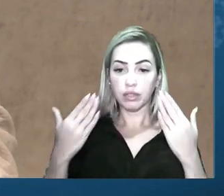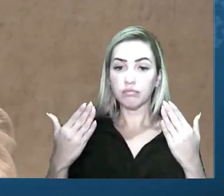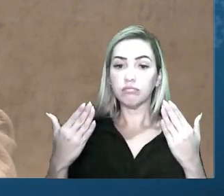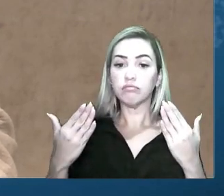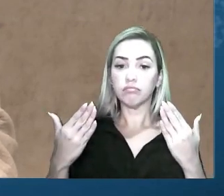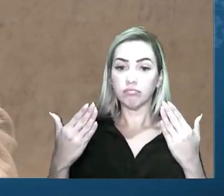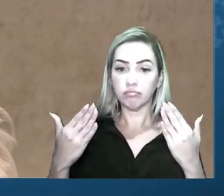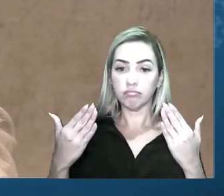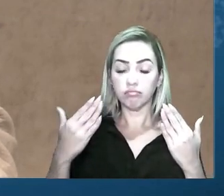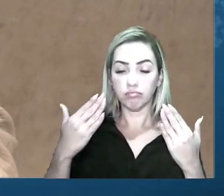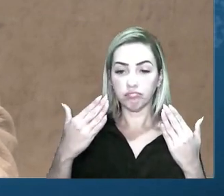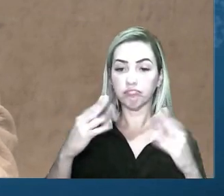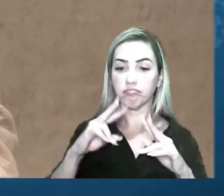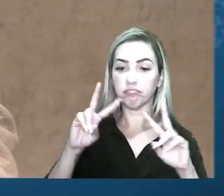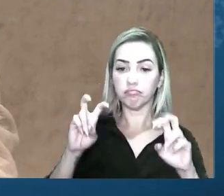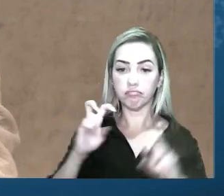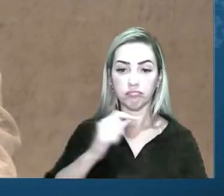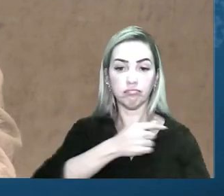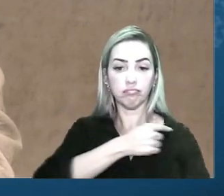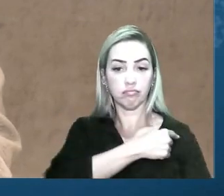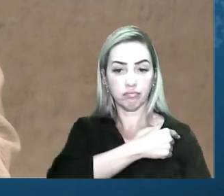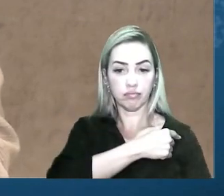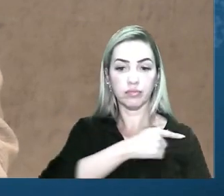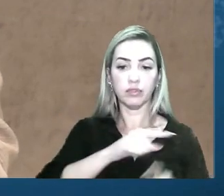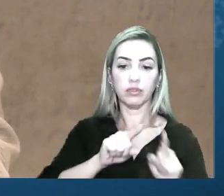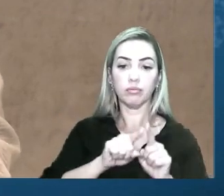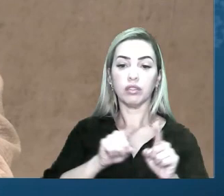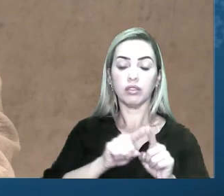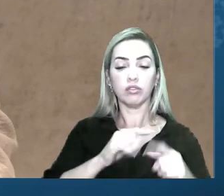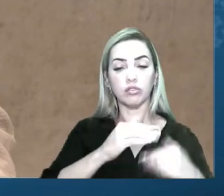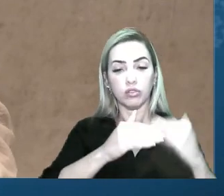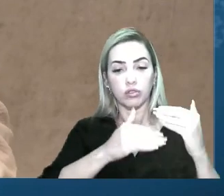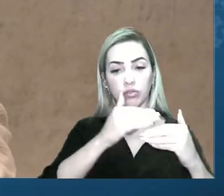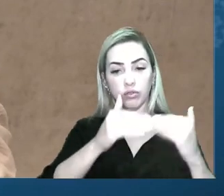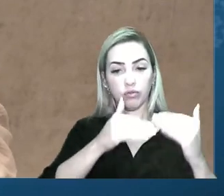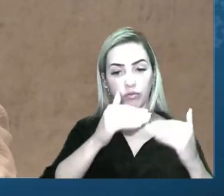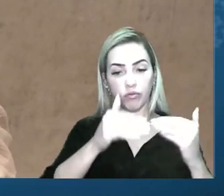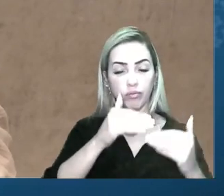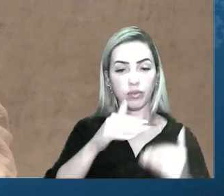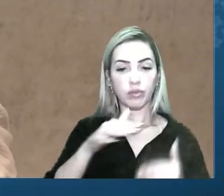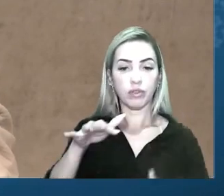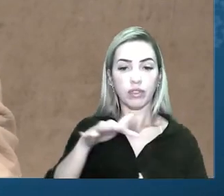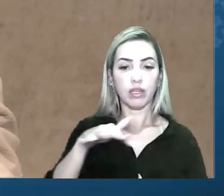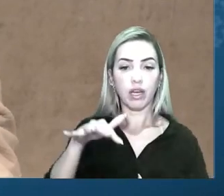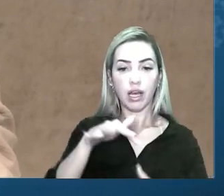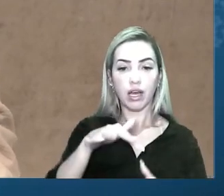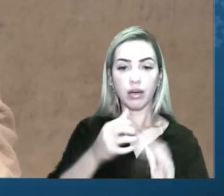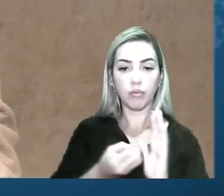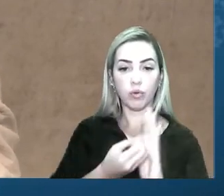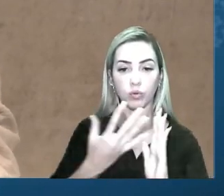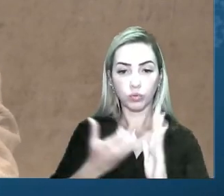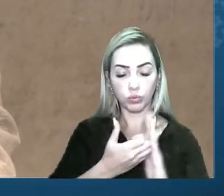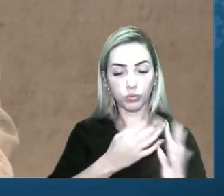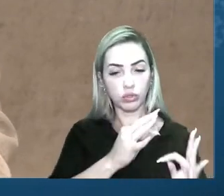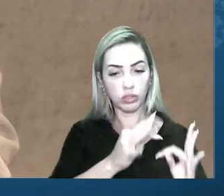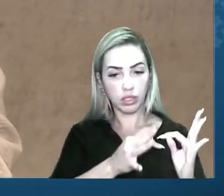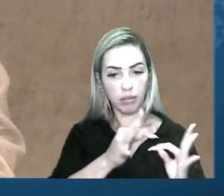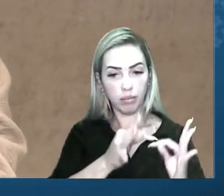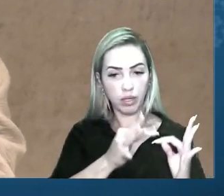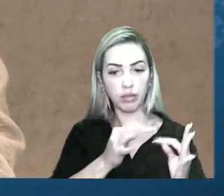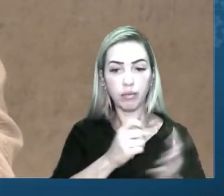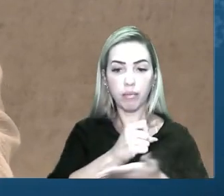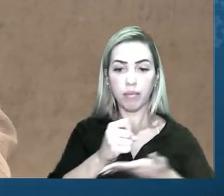de vacina e de desenvolvimento de produtos terapêuticos com base em